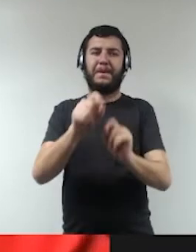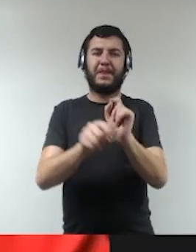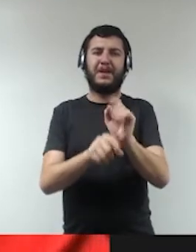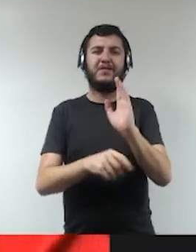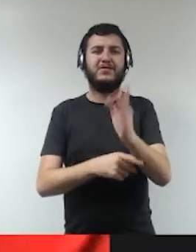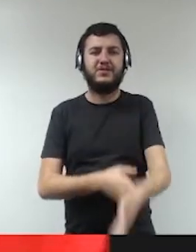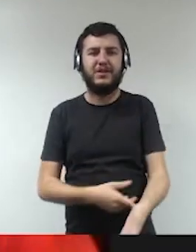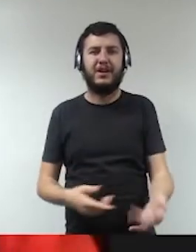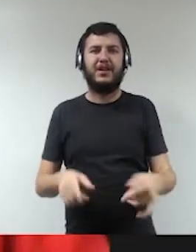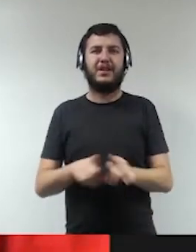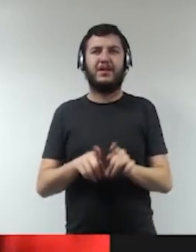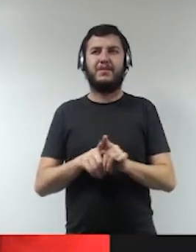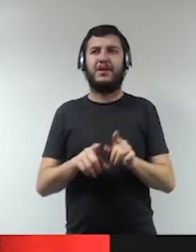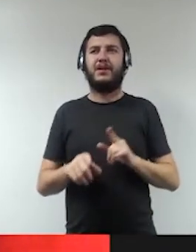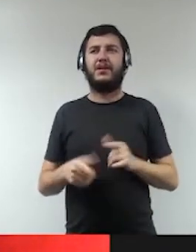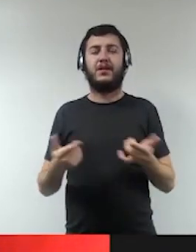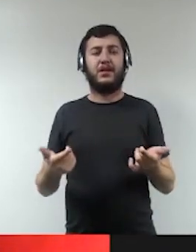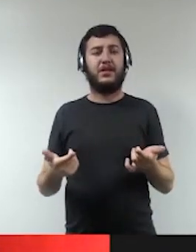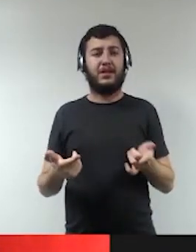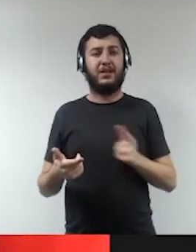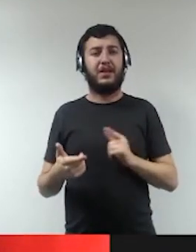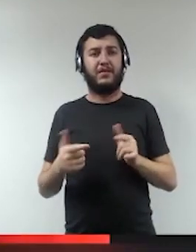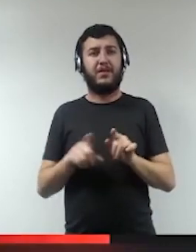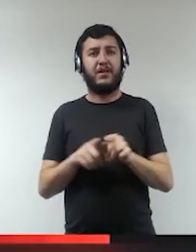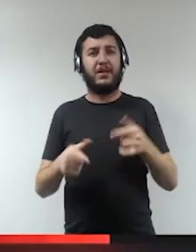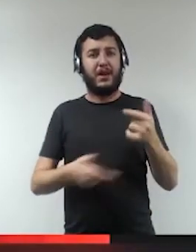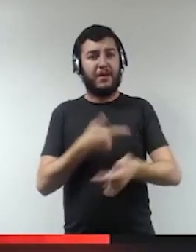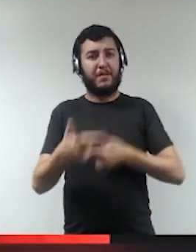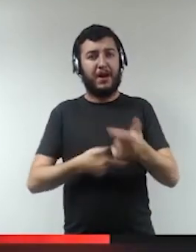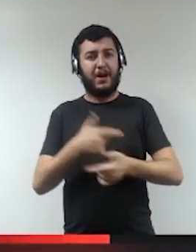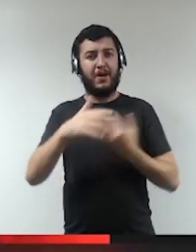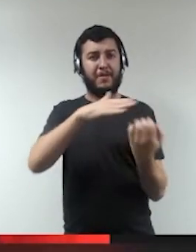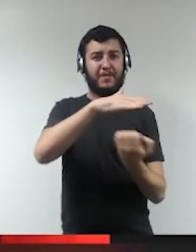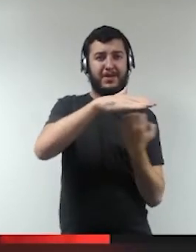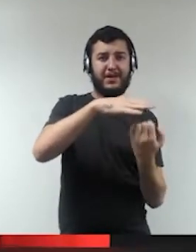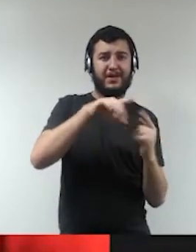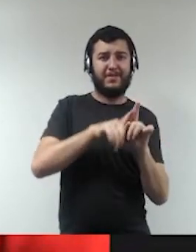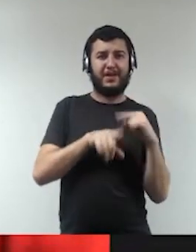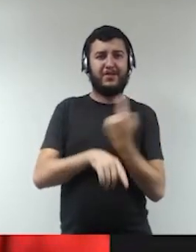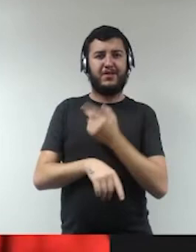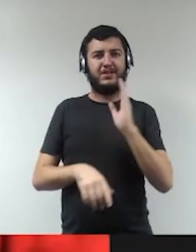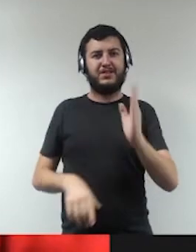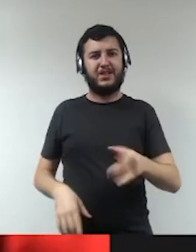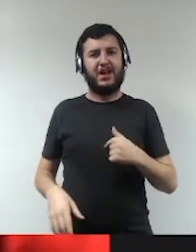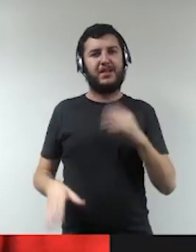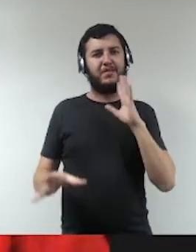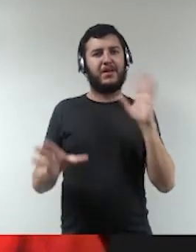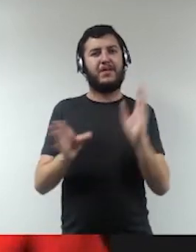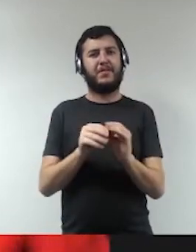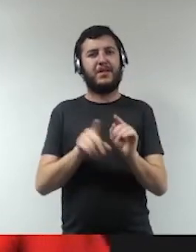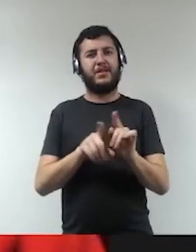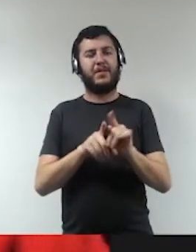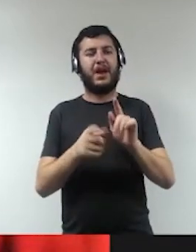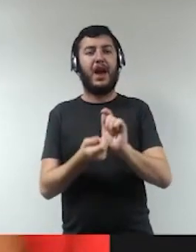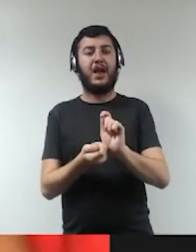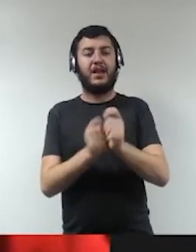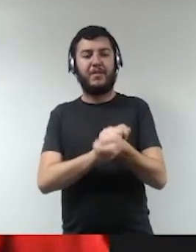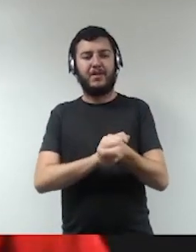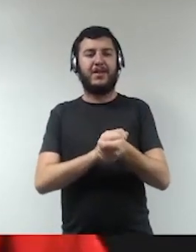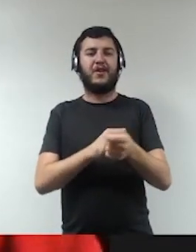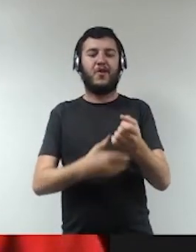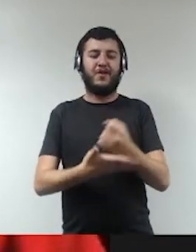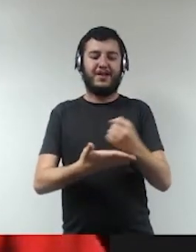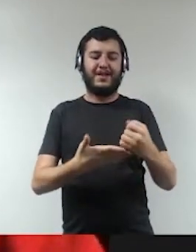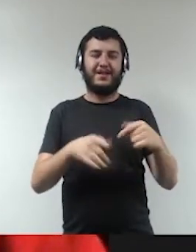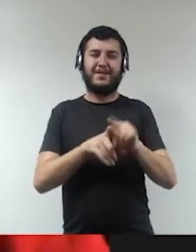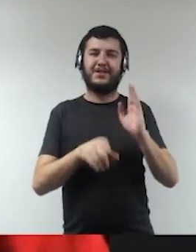com empresas, e a gente já está verificando a alteração dos próximos contratos, né? Já está havendo uma inclusão